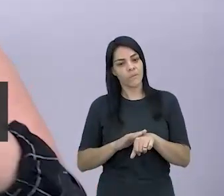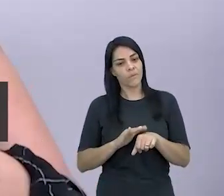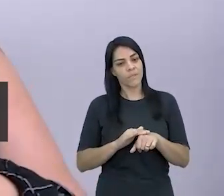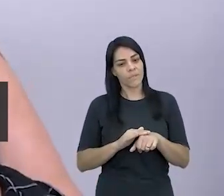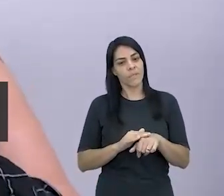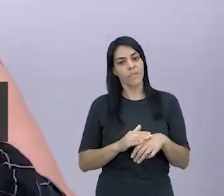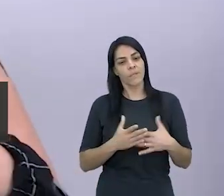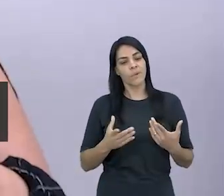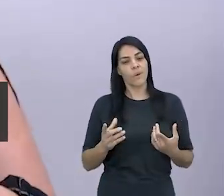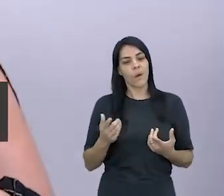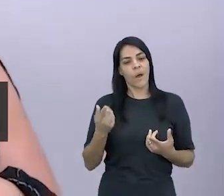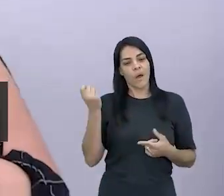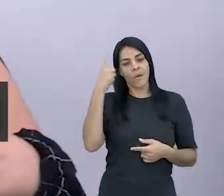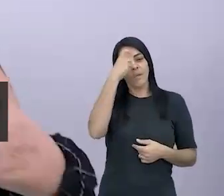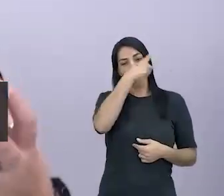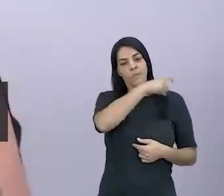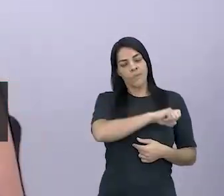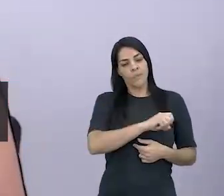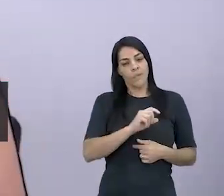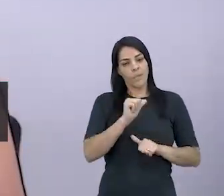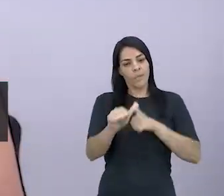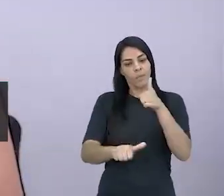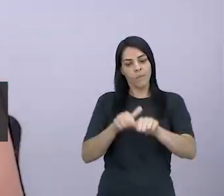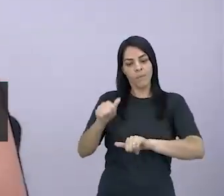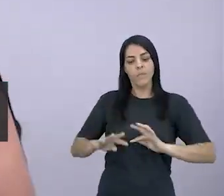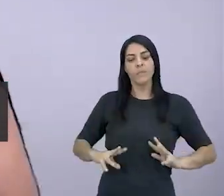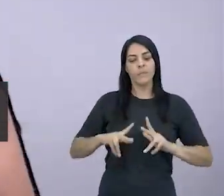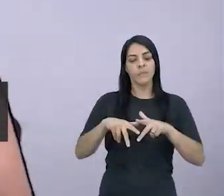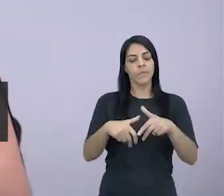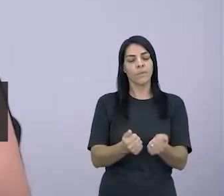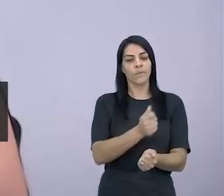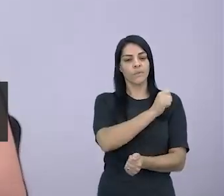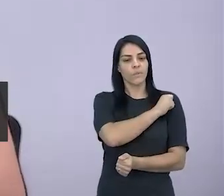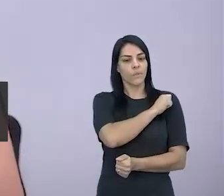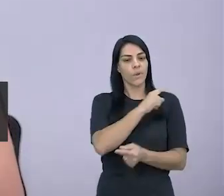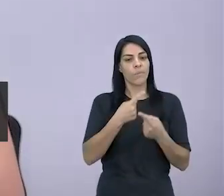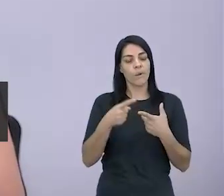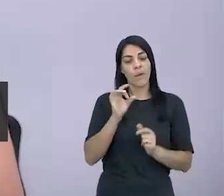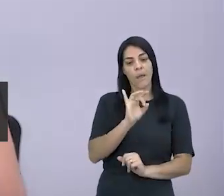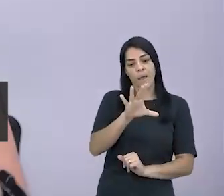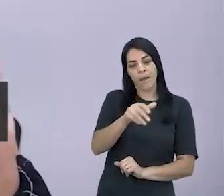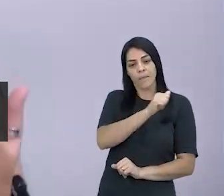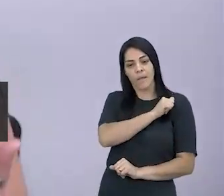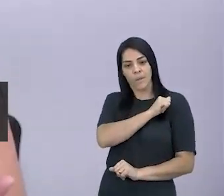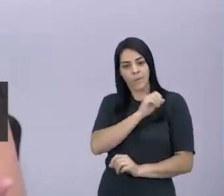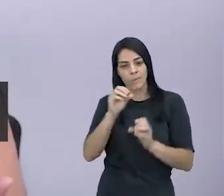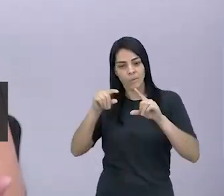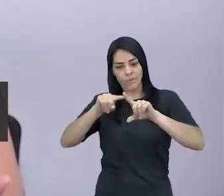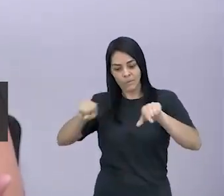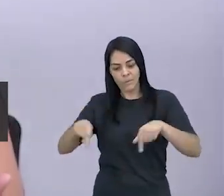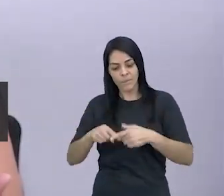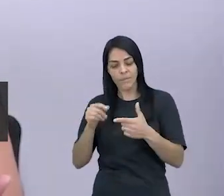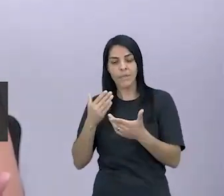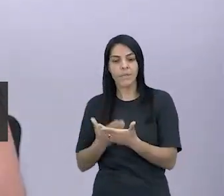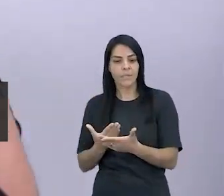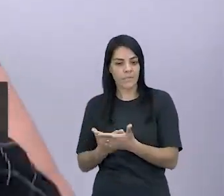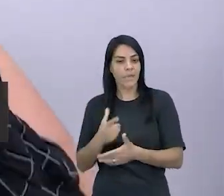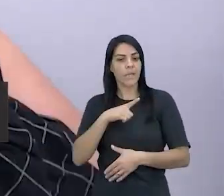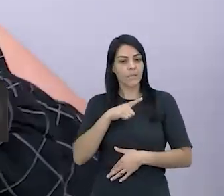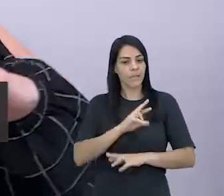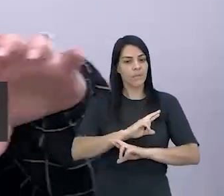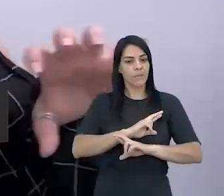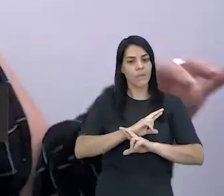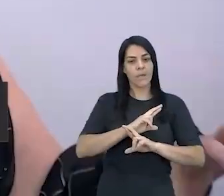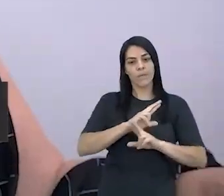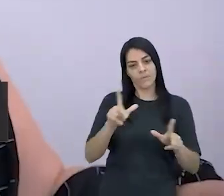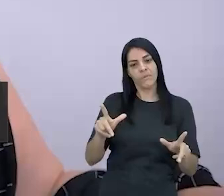de dificuldade, modificando para todos os estudantes. Porque cada estudante na sala tem uma dificuldade diferente. Nós não